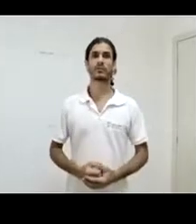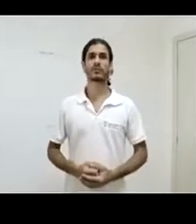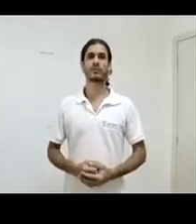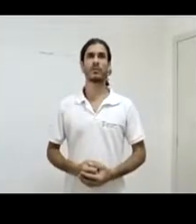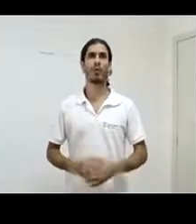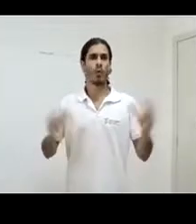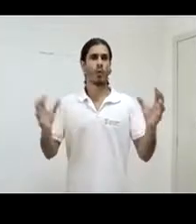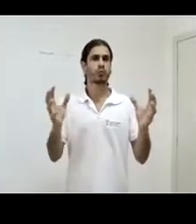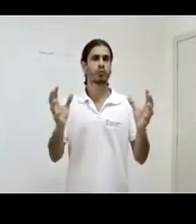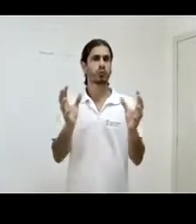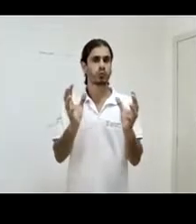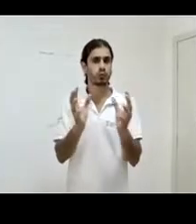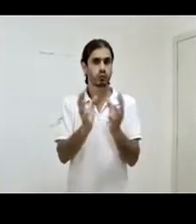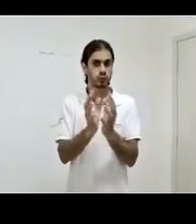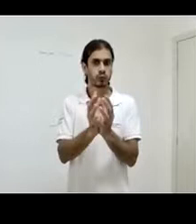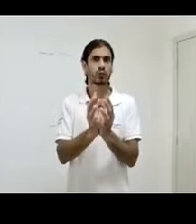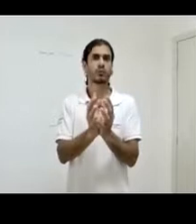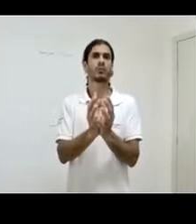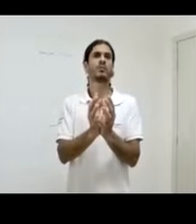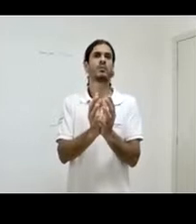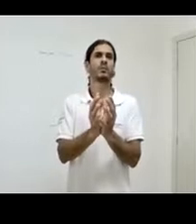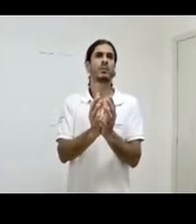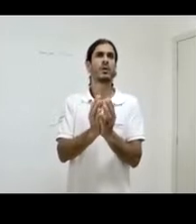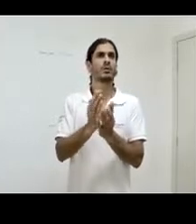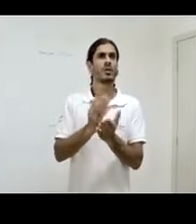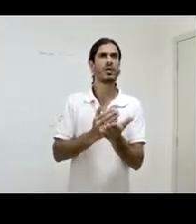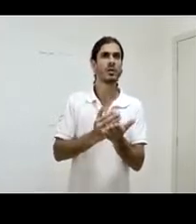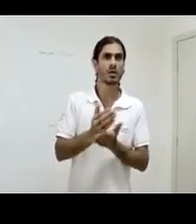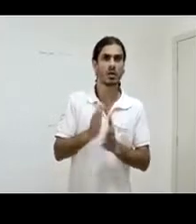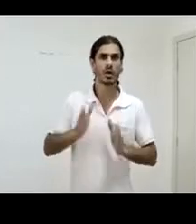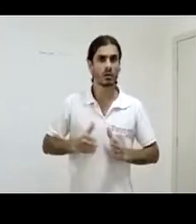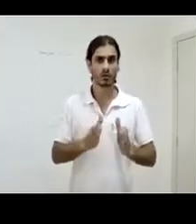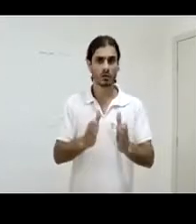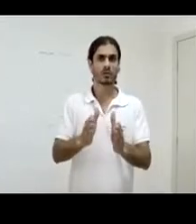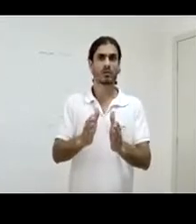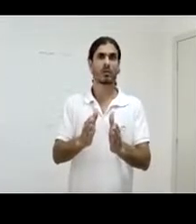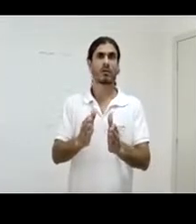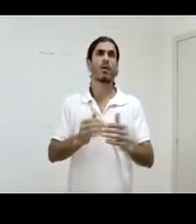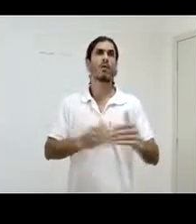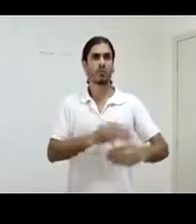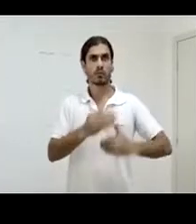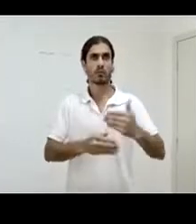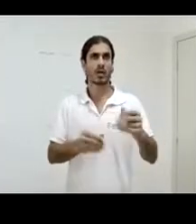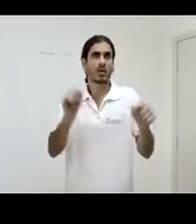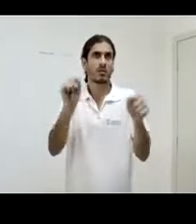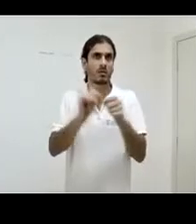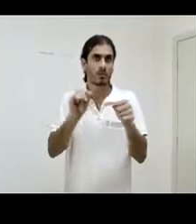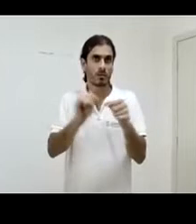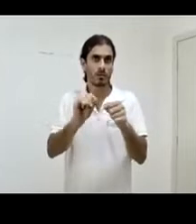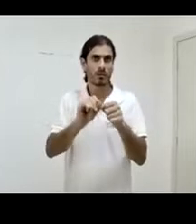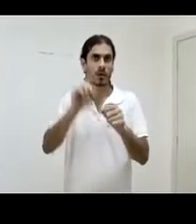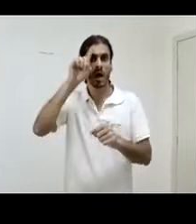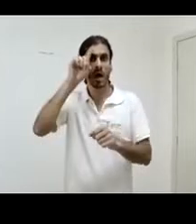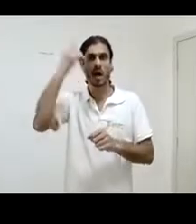no planejamento e a construção e a utilização de um equipamento em um determinado tipo de atividade. Então,